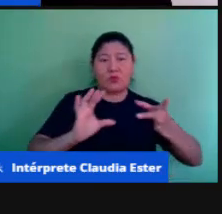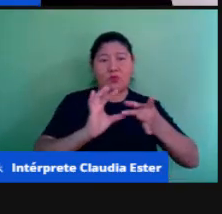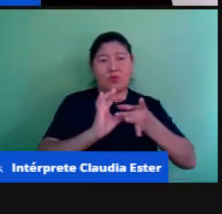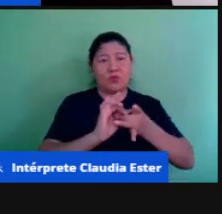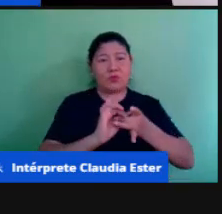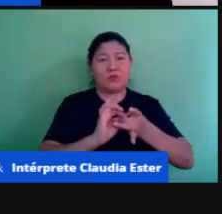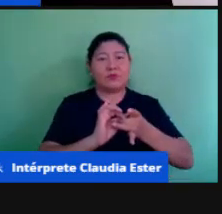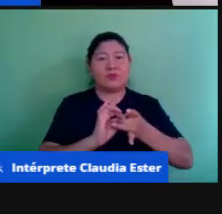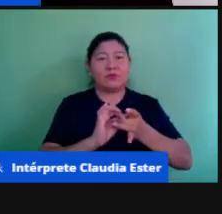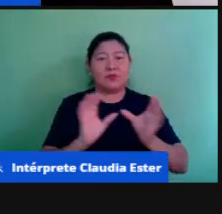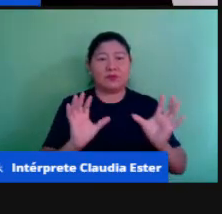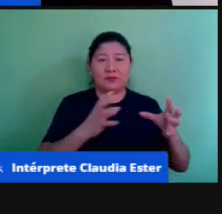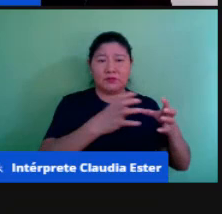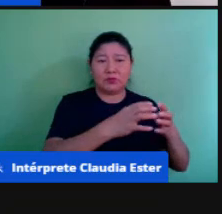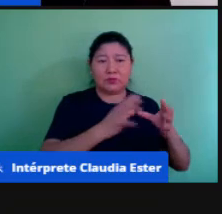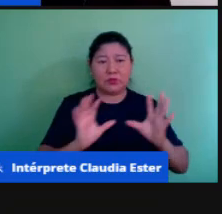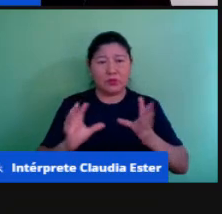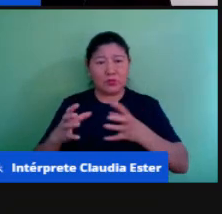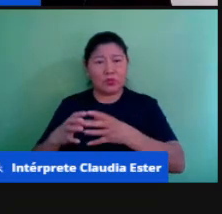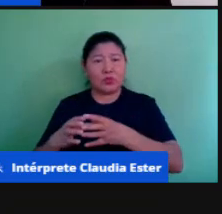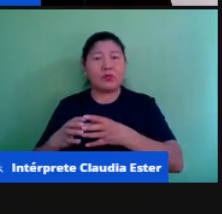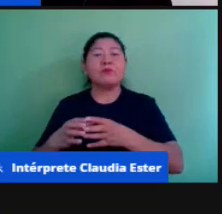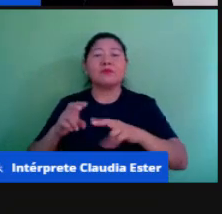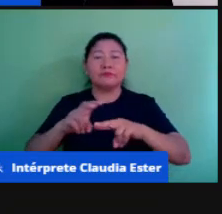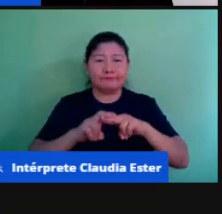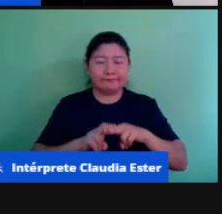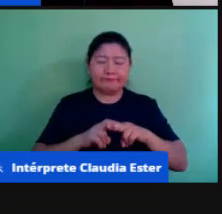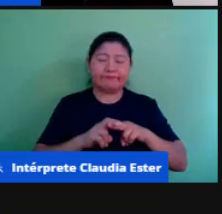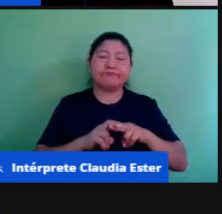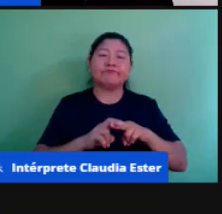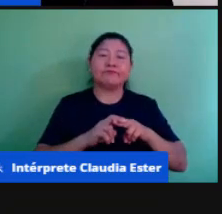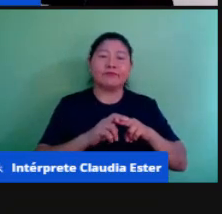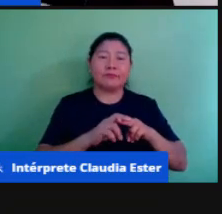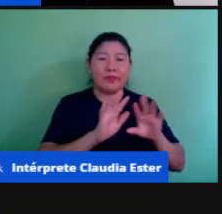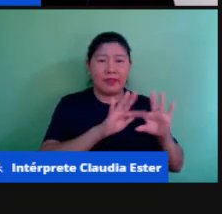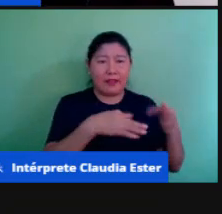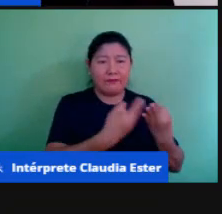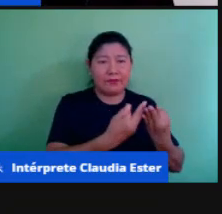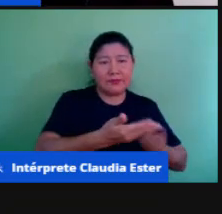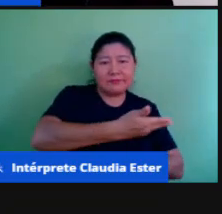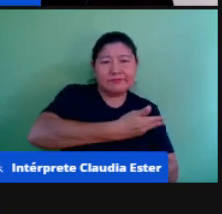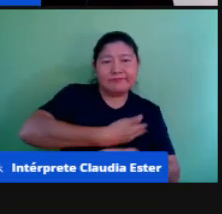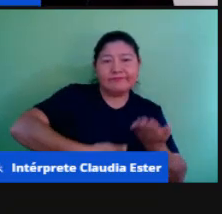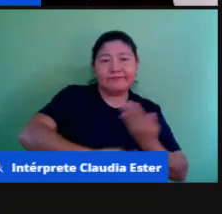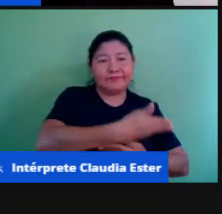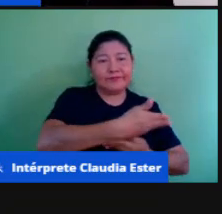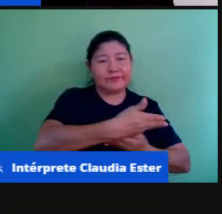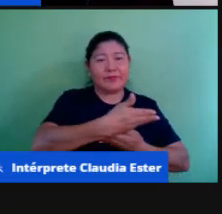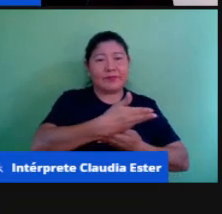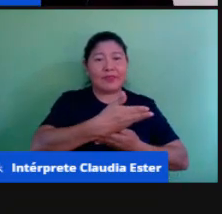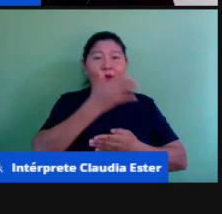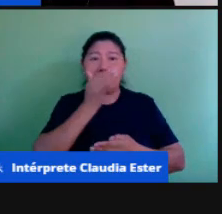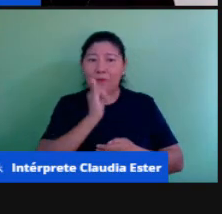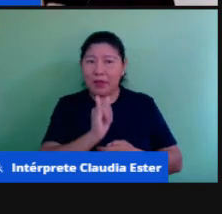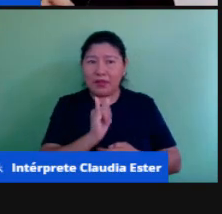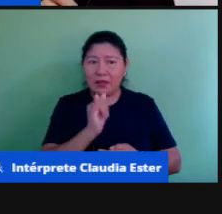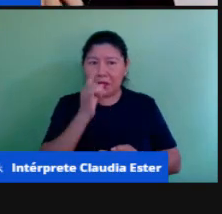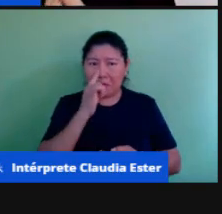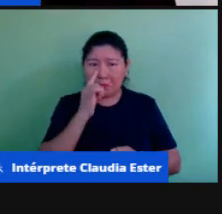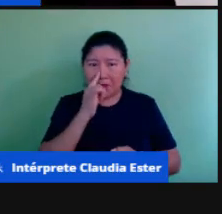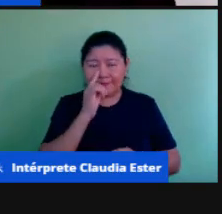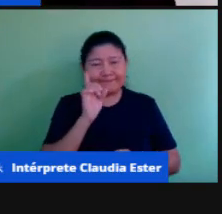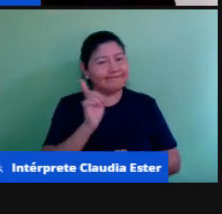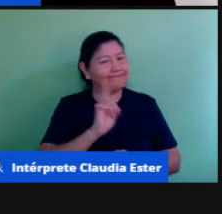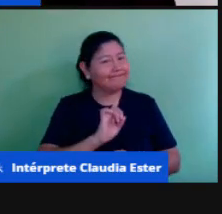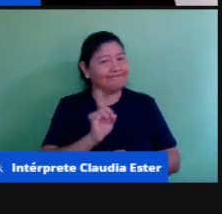pai, ele está sendo um mediador para nós. Então, assim, ele não é professor, né? Então, eu